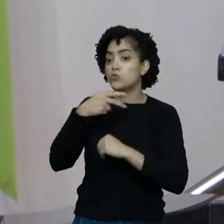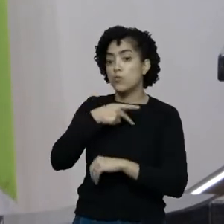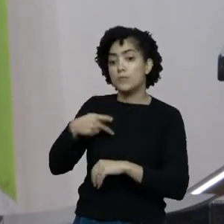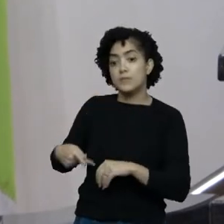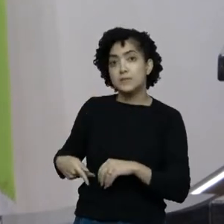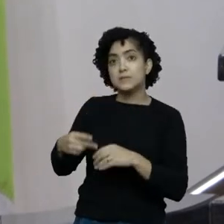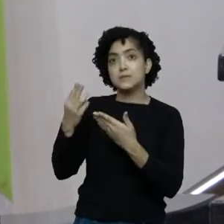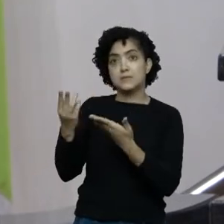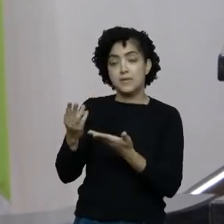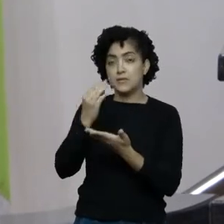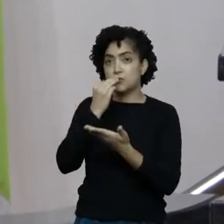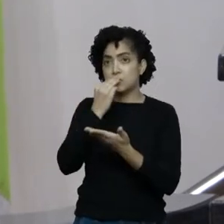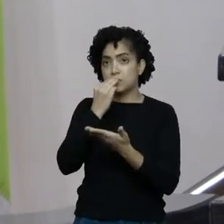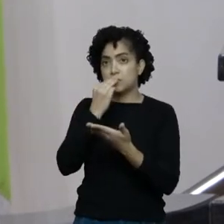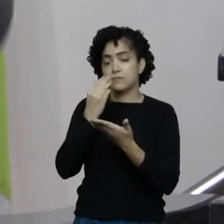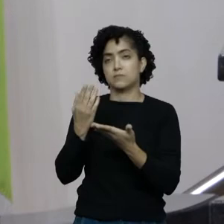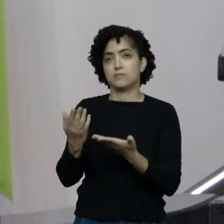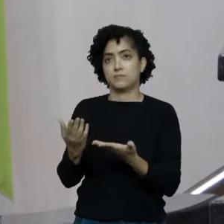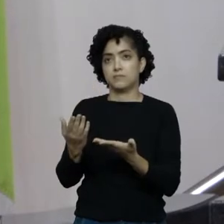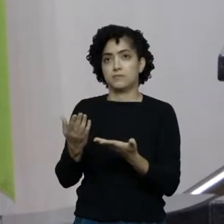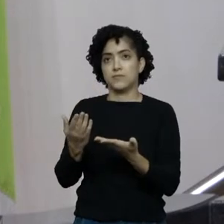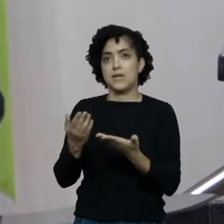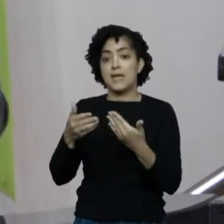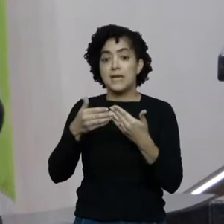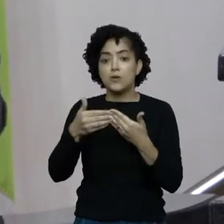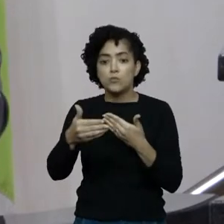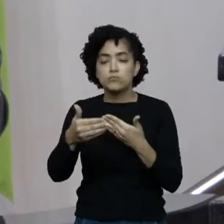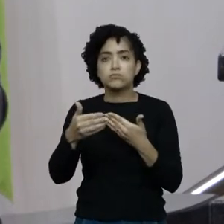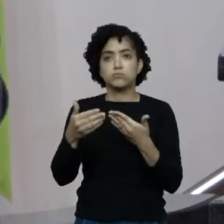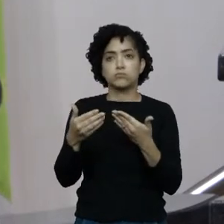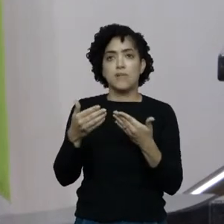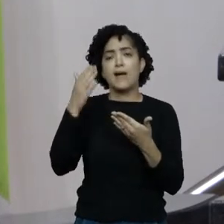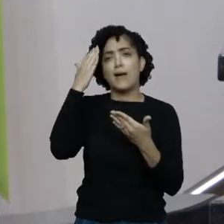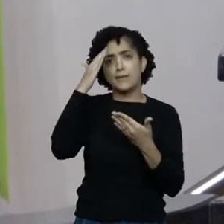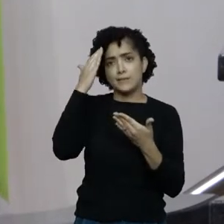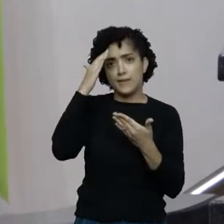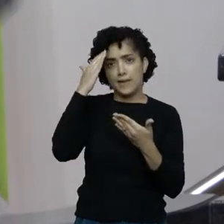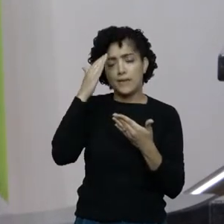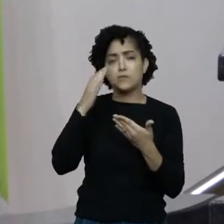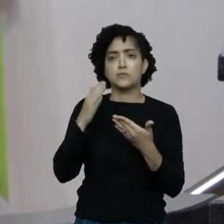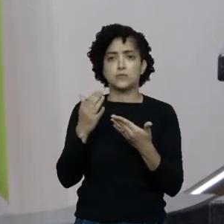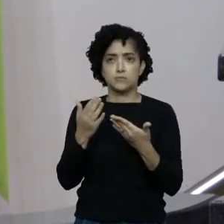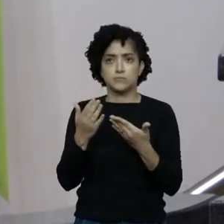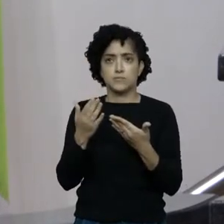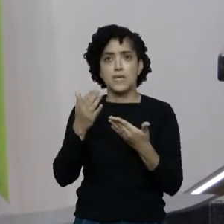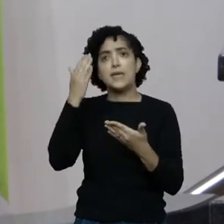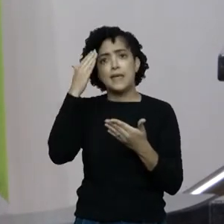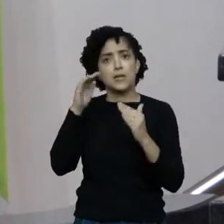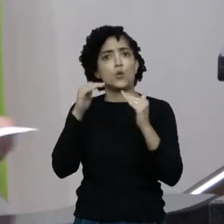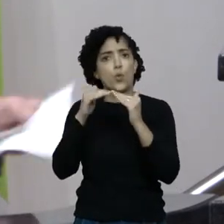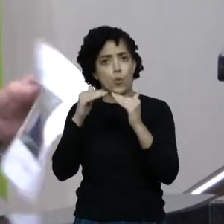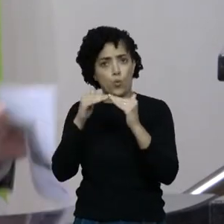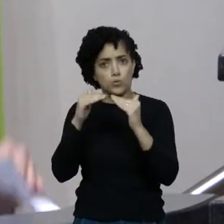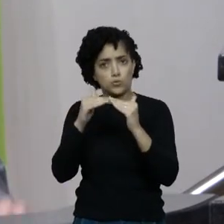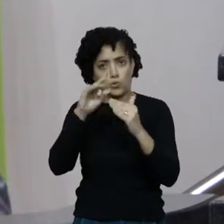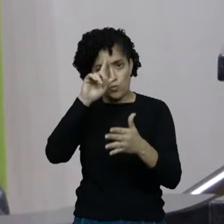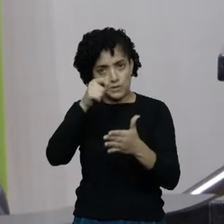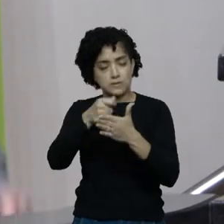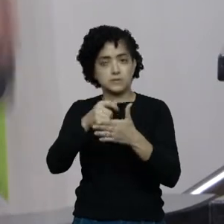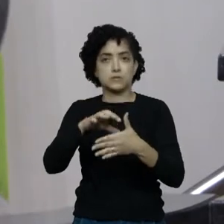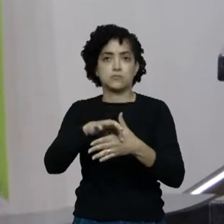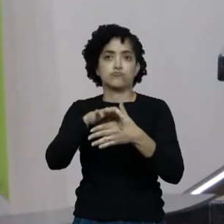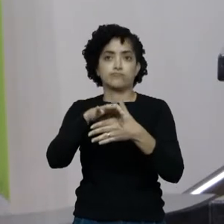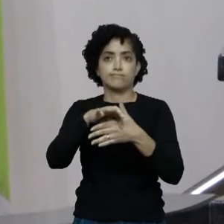dia a e Na continuidade da fala diz assim como preto é isso aí tá tá ele concordou com a decisão de líderes